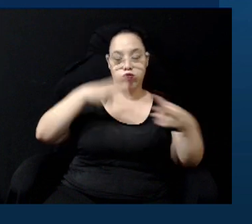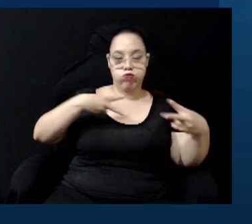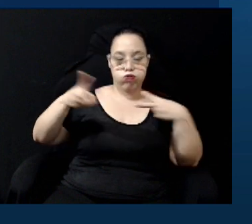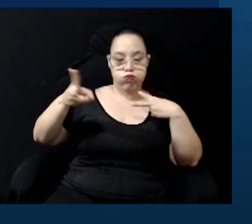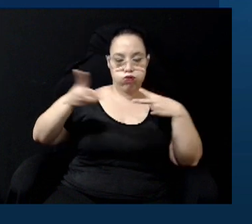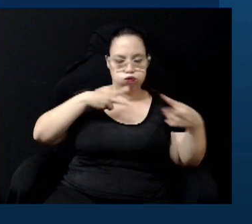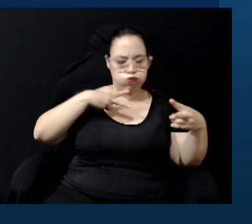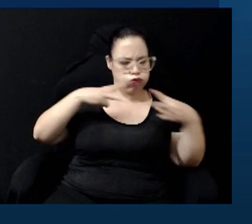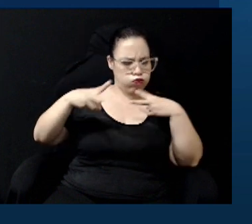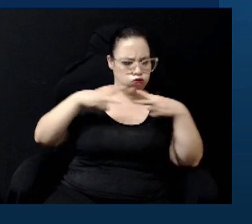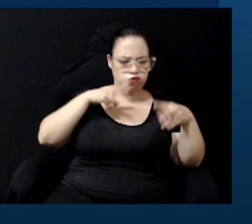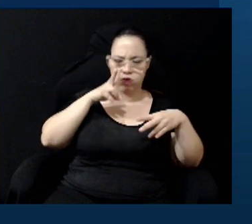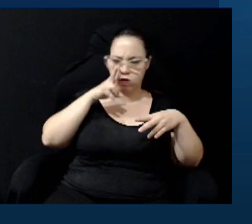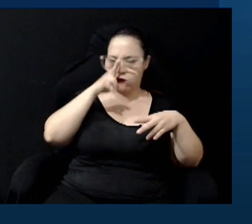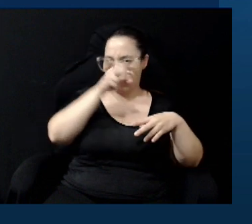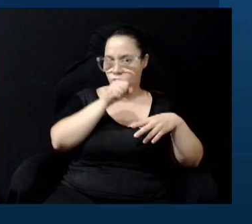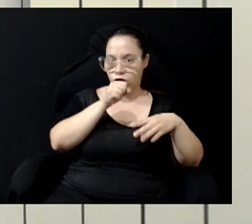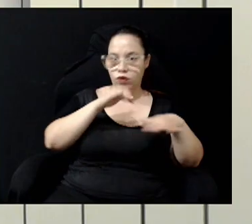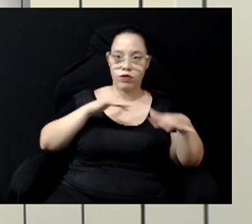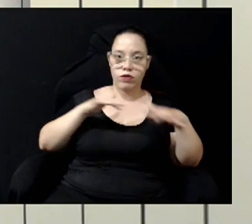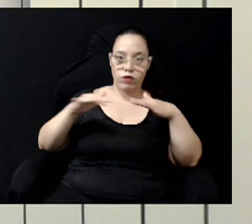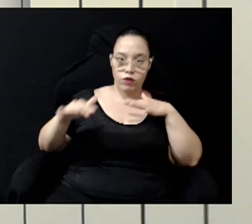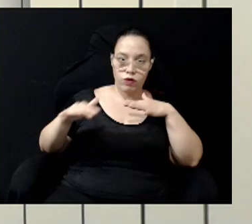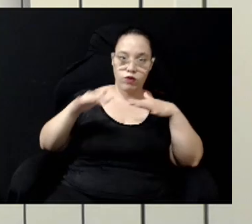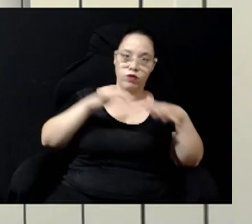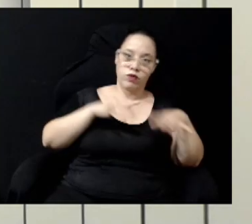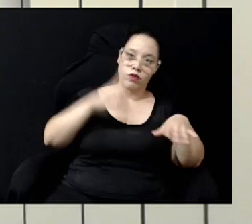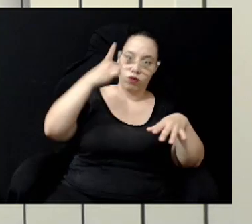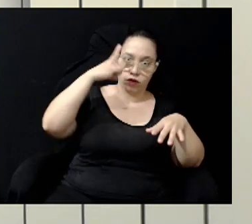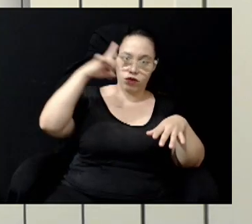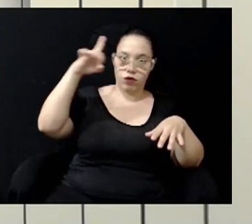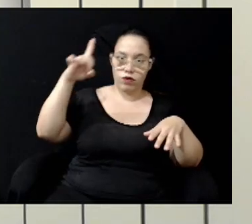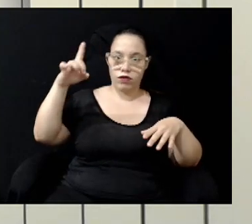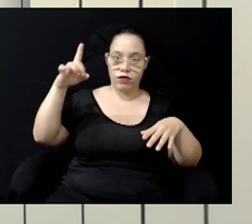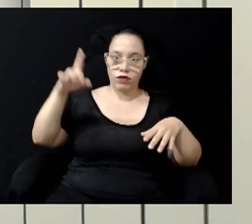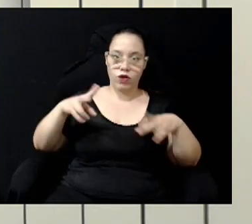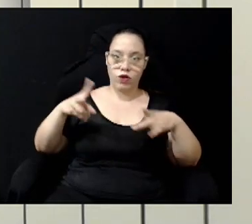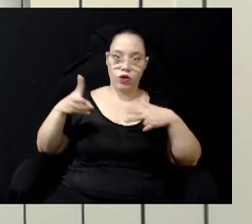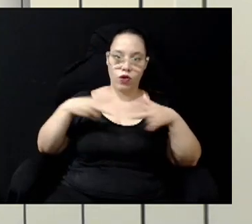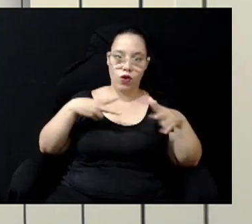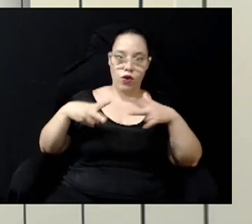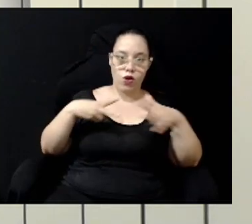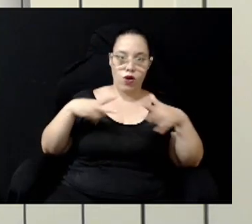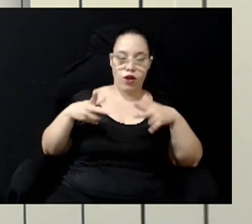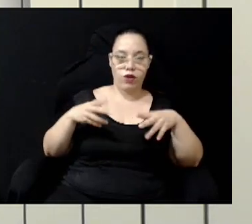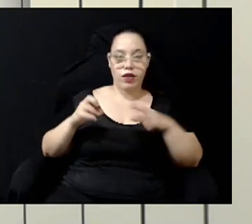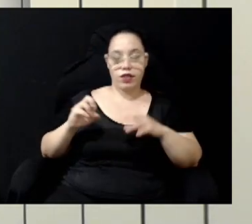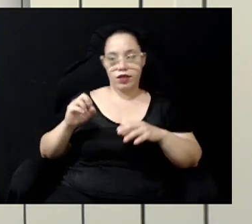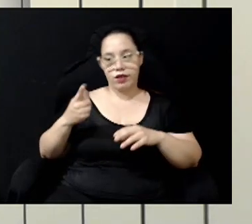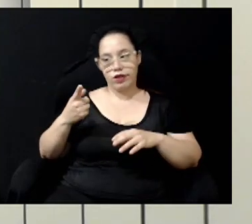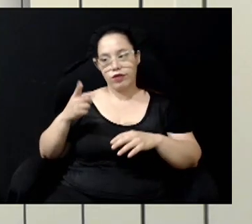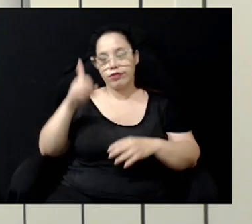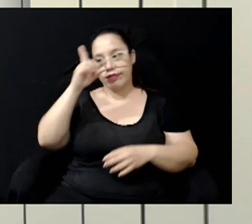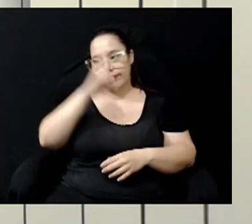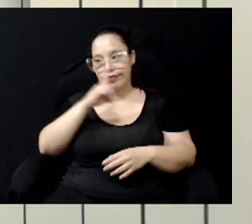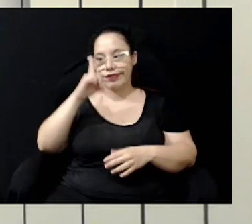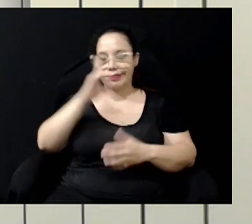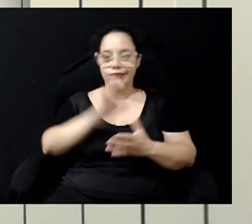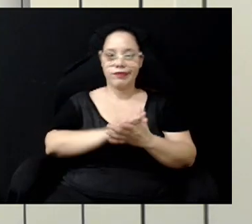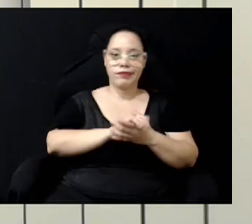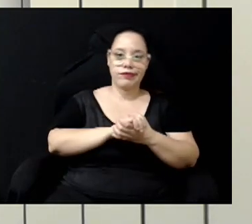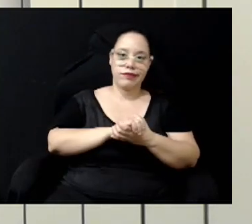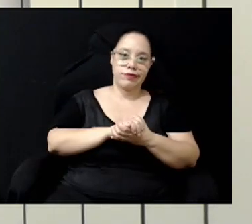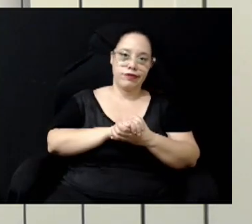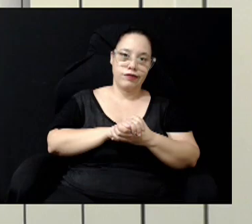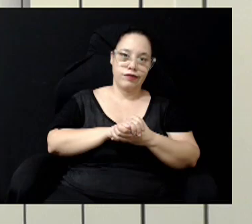intensidade moderada durante o dia, com rajadas ocasionais. No domingo, a previsão é de tempo